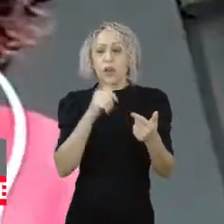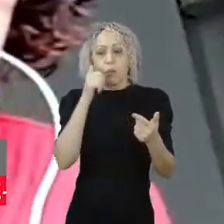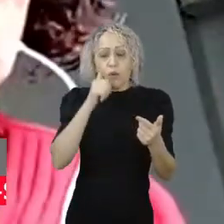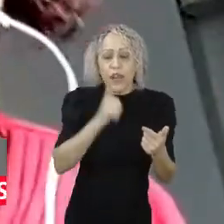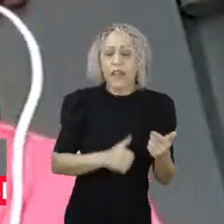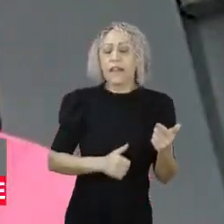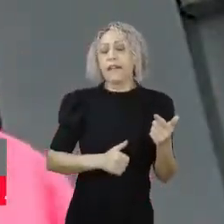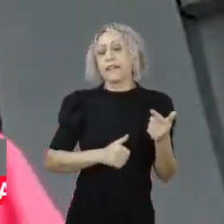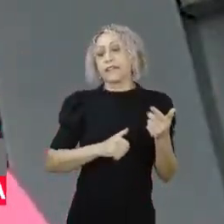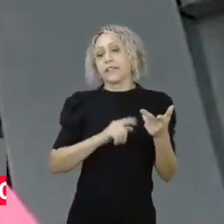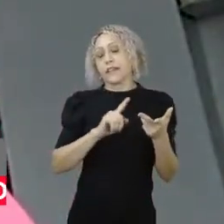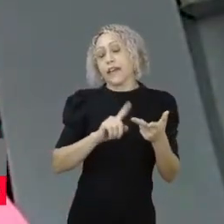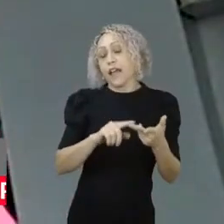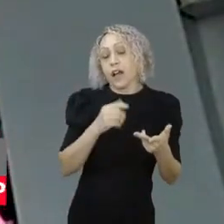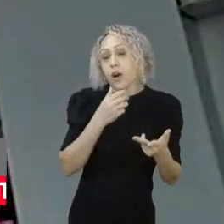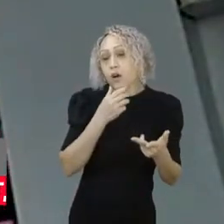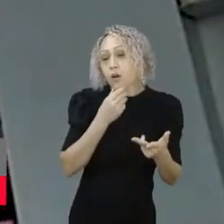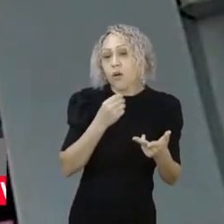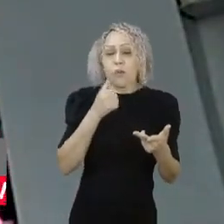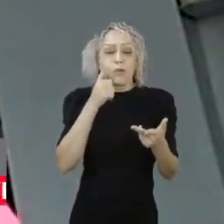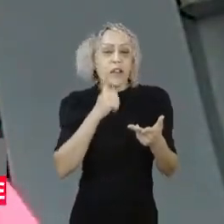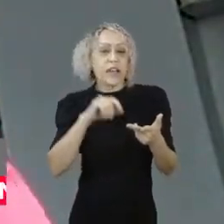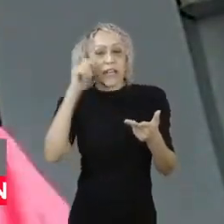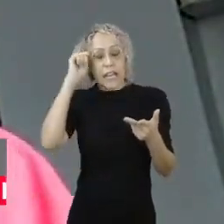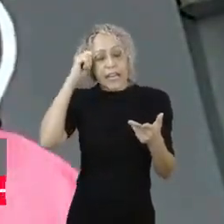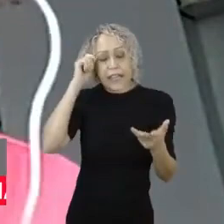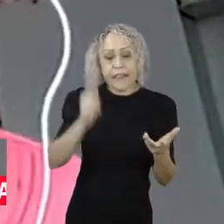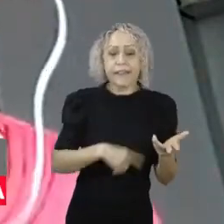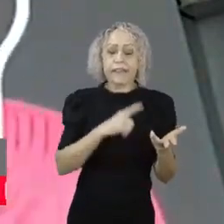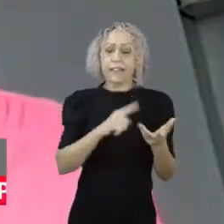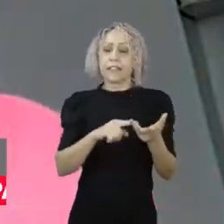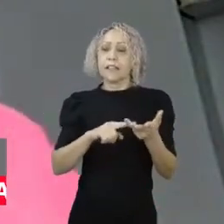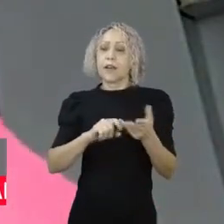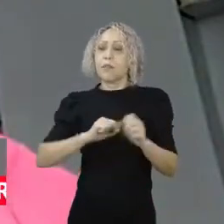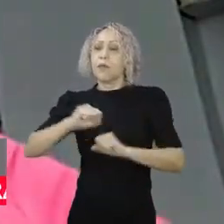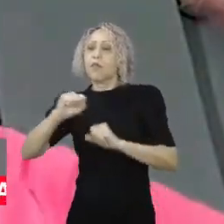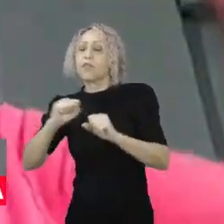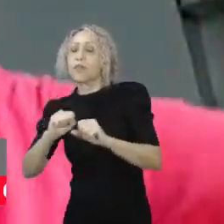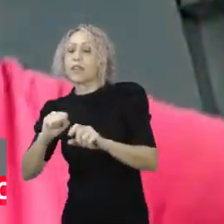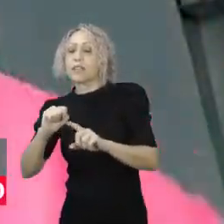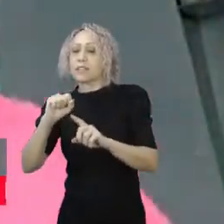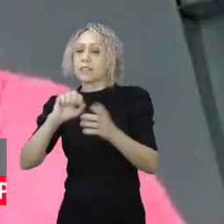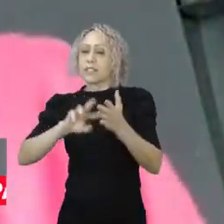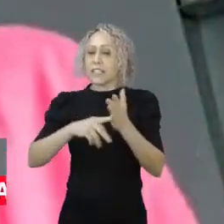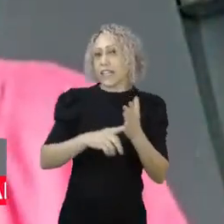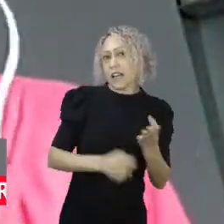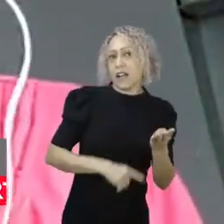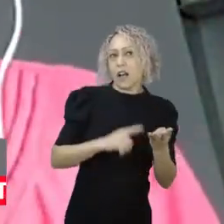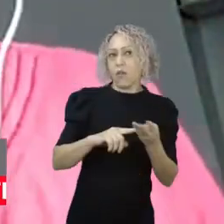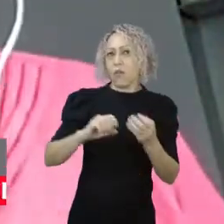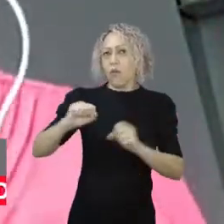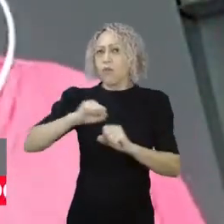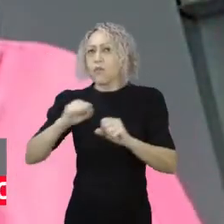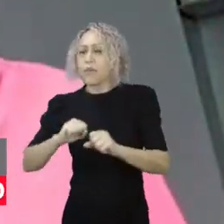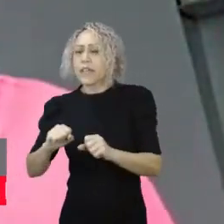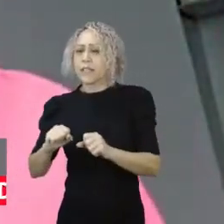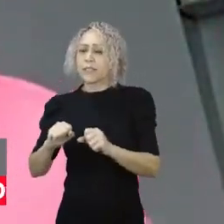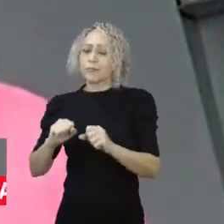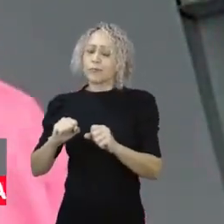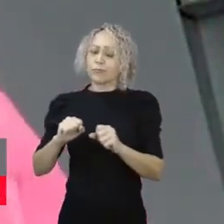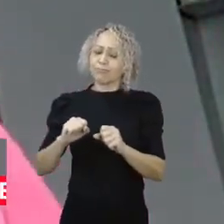do movimento sindical, quantos companheiros do movimento de bairro, de moradia, de saúde, os movimentos, e lá